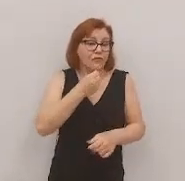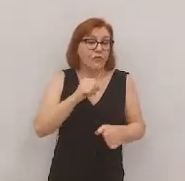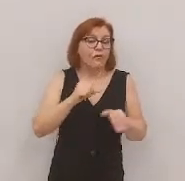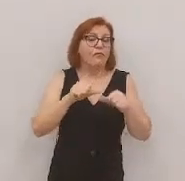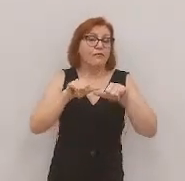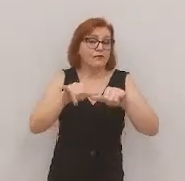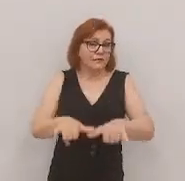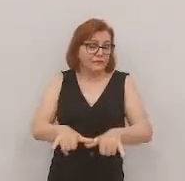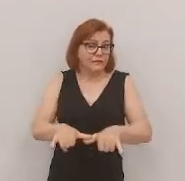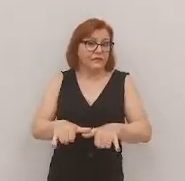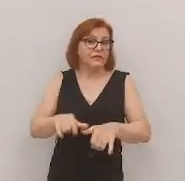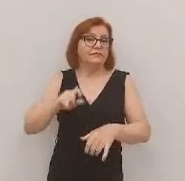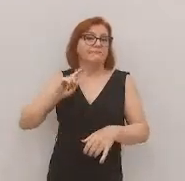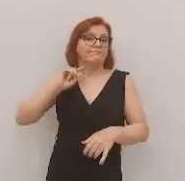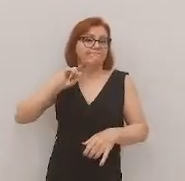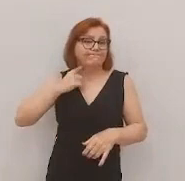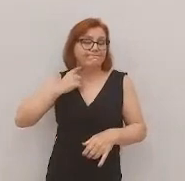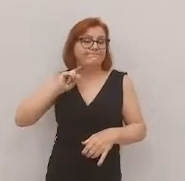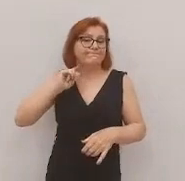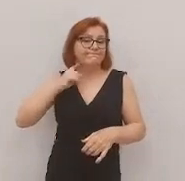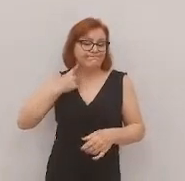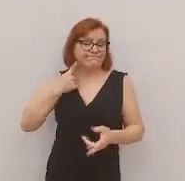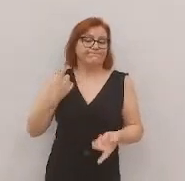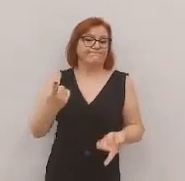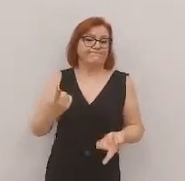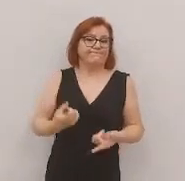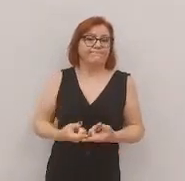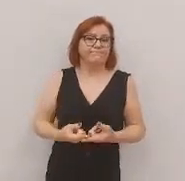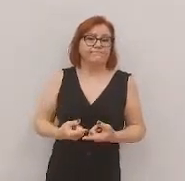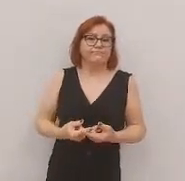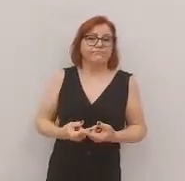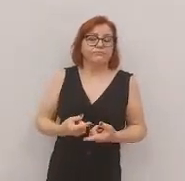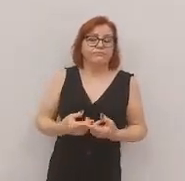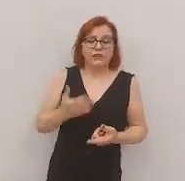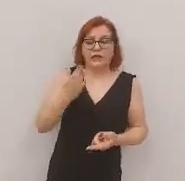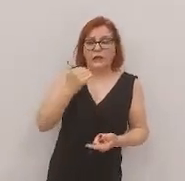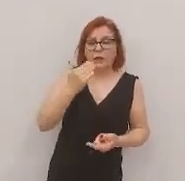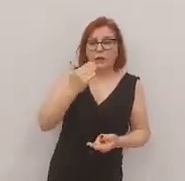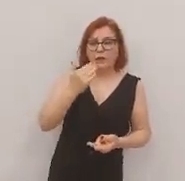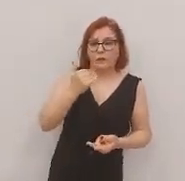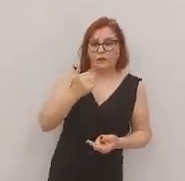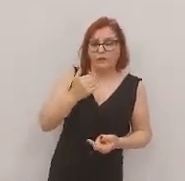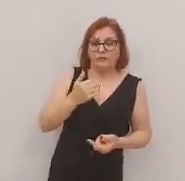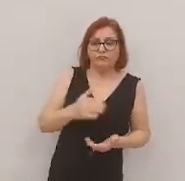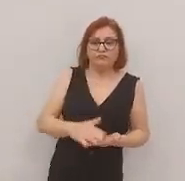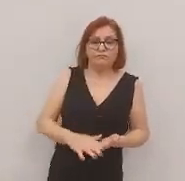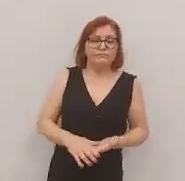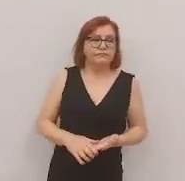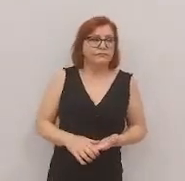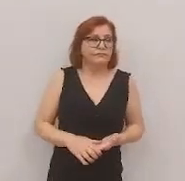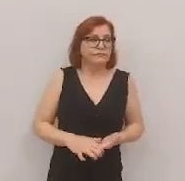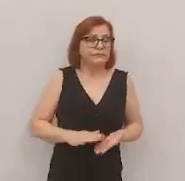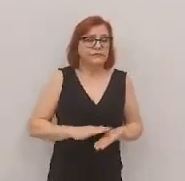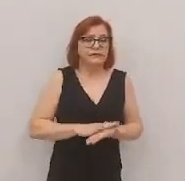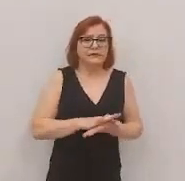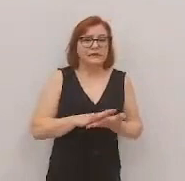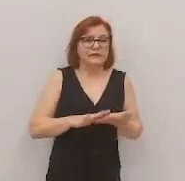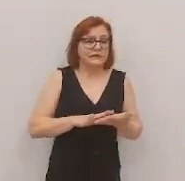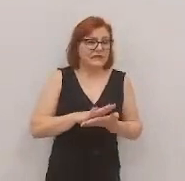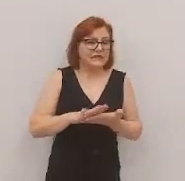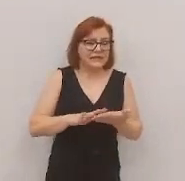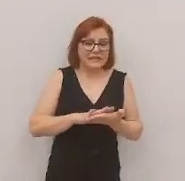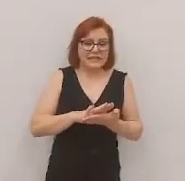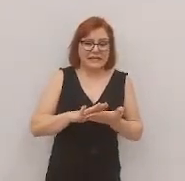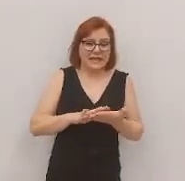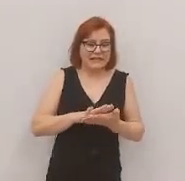da natureza dele, e isso entrou dentro do coração do homem. Então, irmãos, nada é algo que está fora do coração